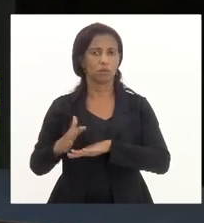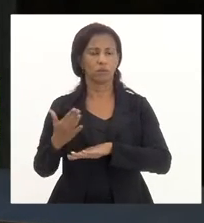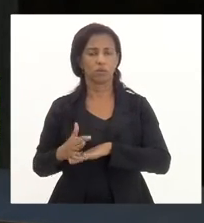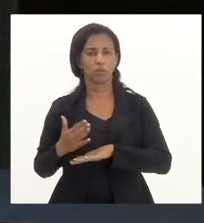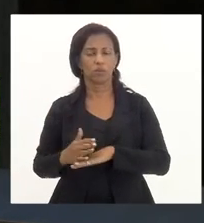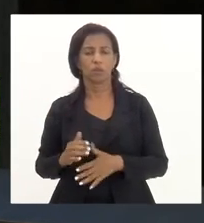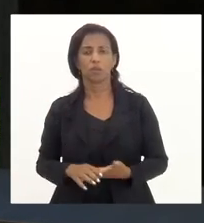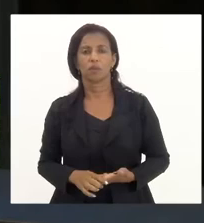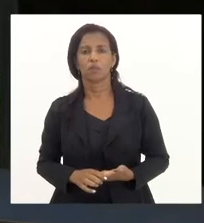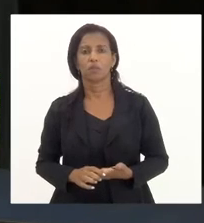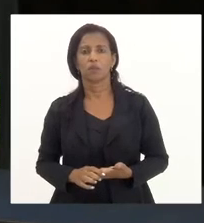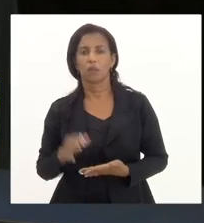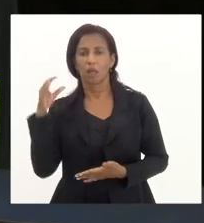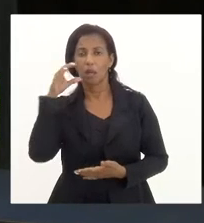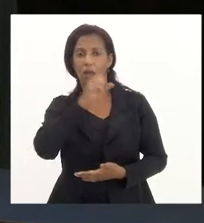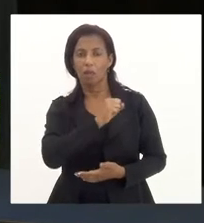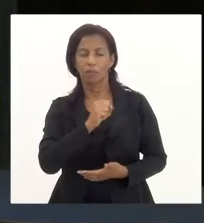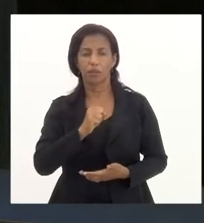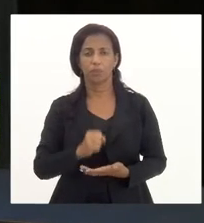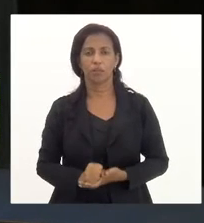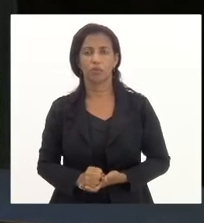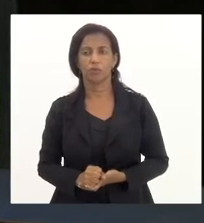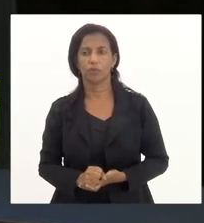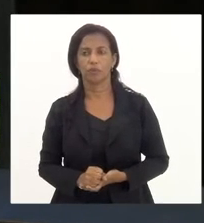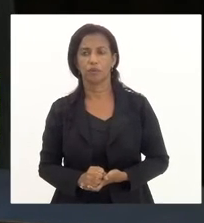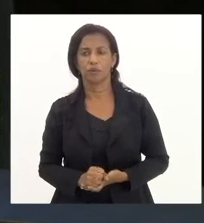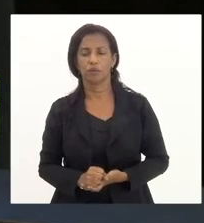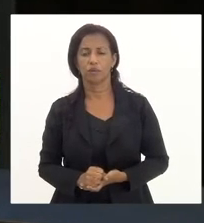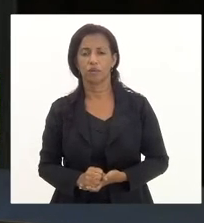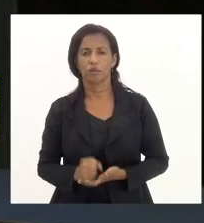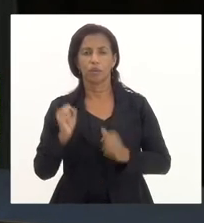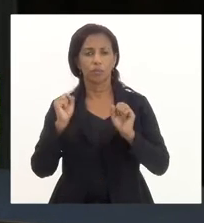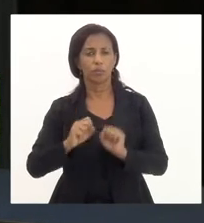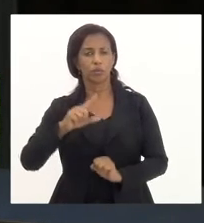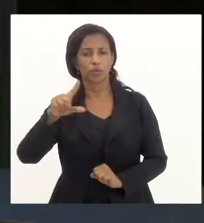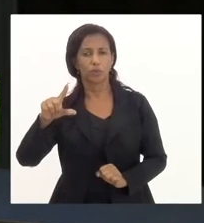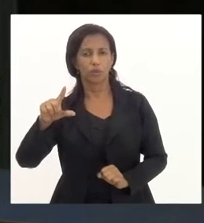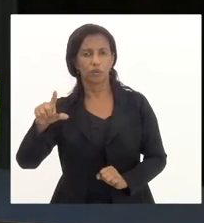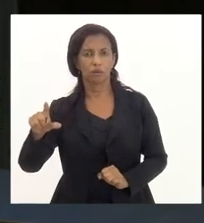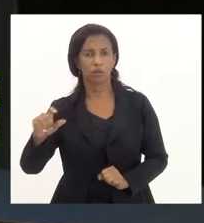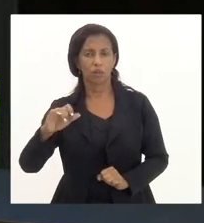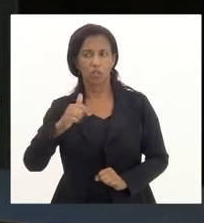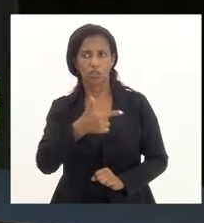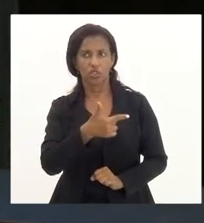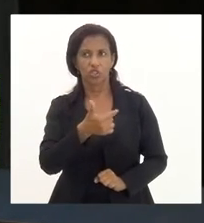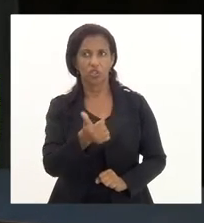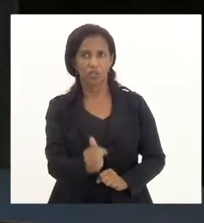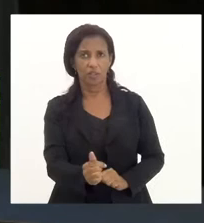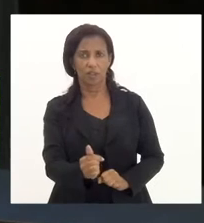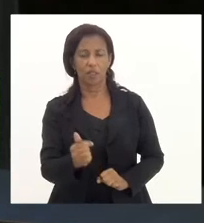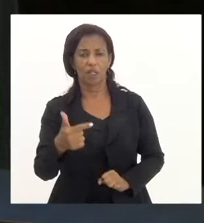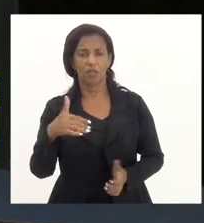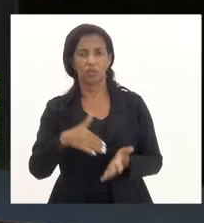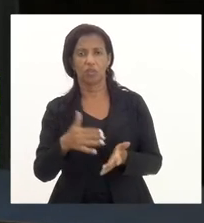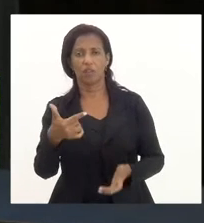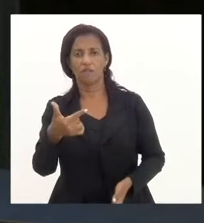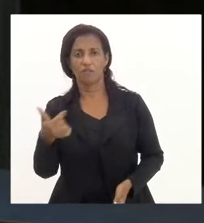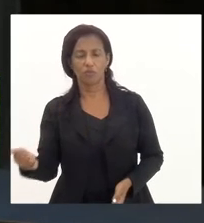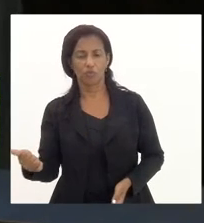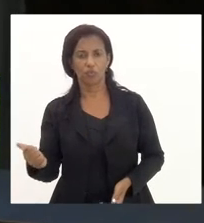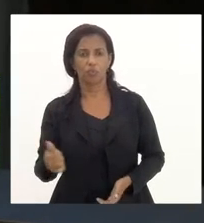né que foram apontados rapidamente levantando nós poderemos utilizar de 17 a 21 e